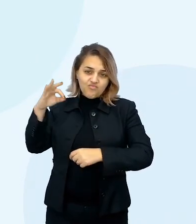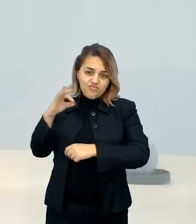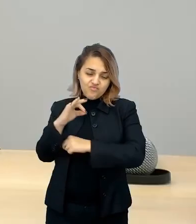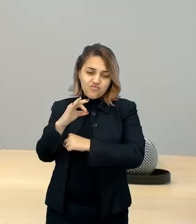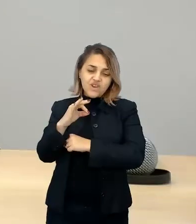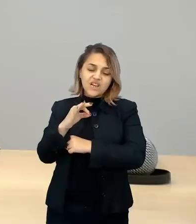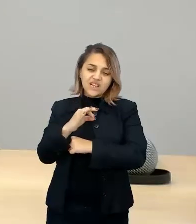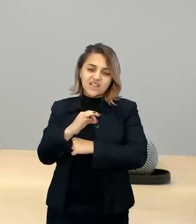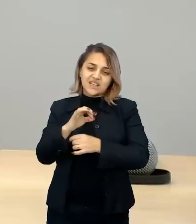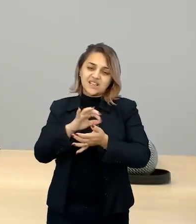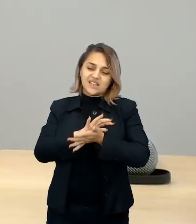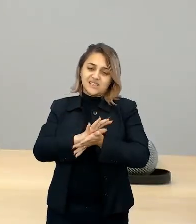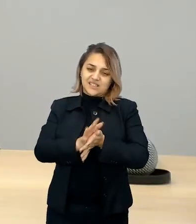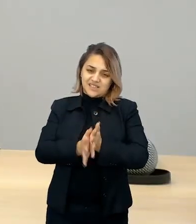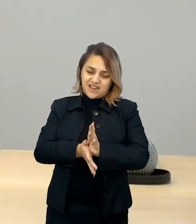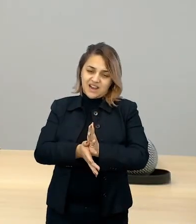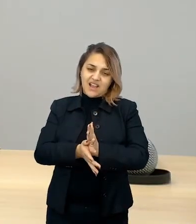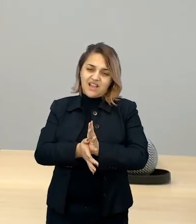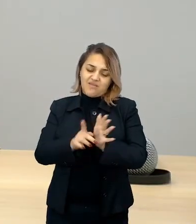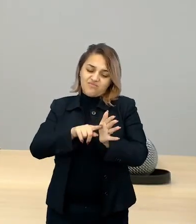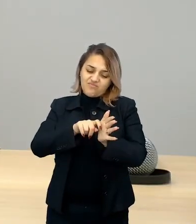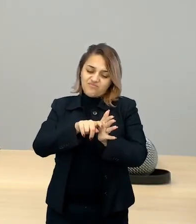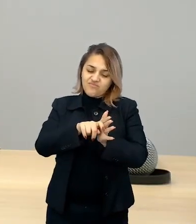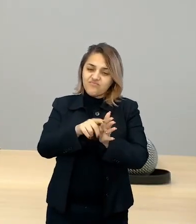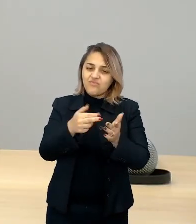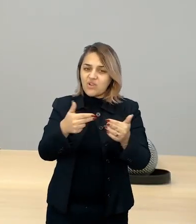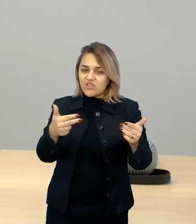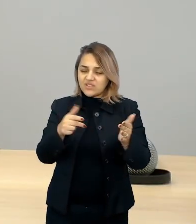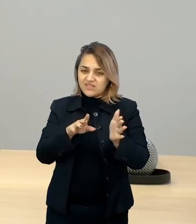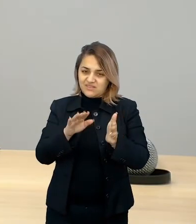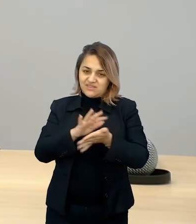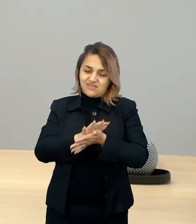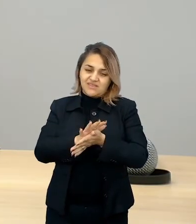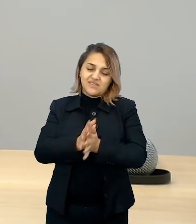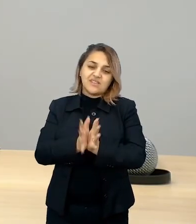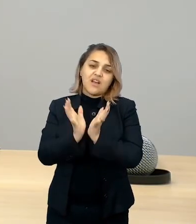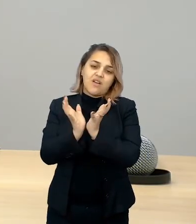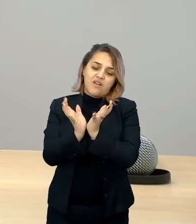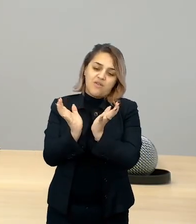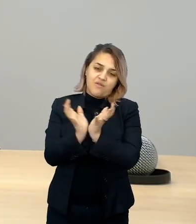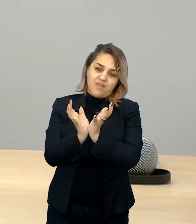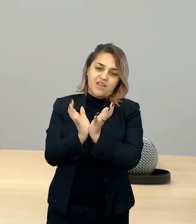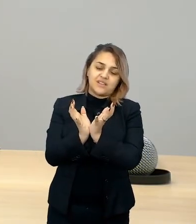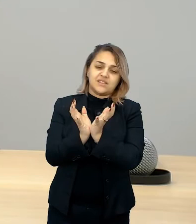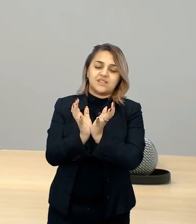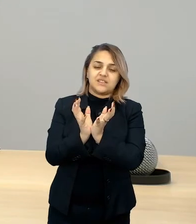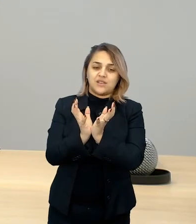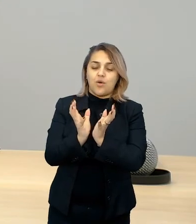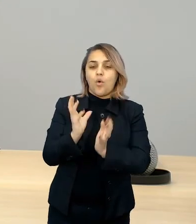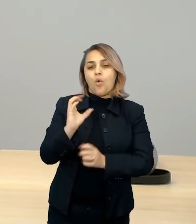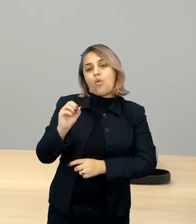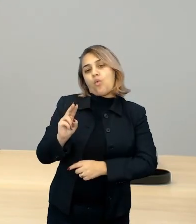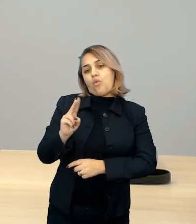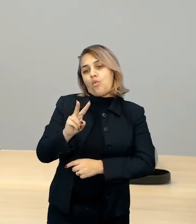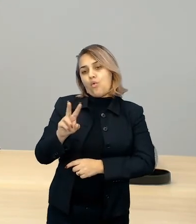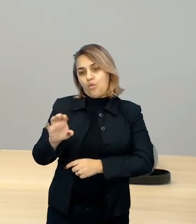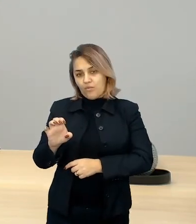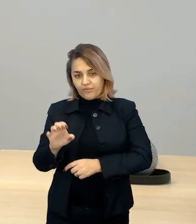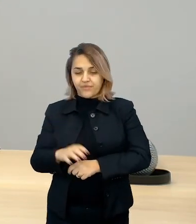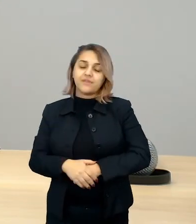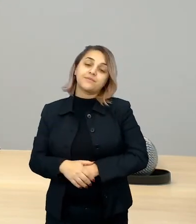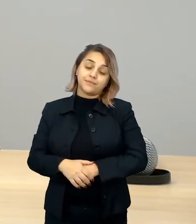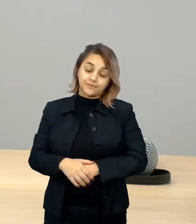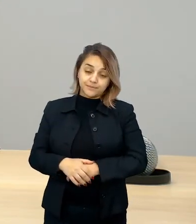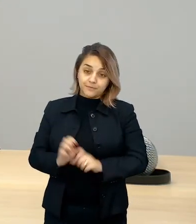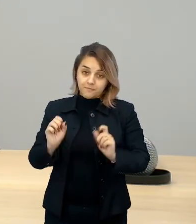alface, a sua couve, né? Esse princípio a gente vê muito em permacultura, ok? Dando